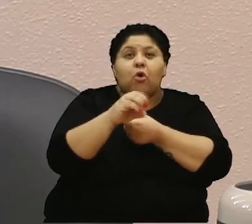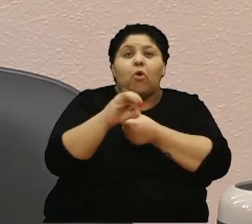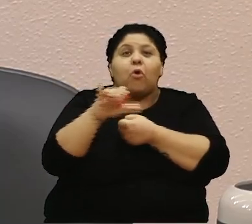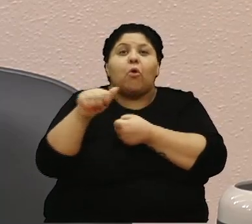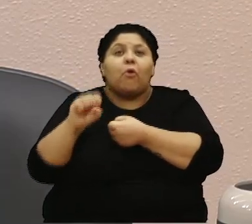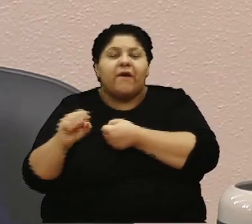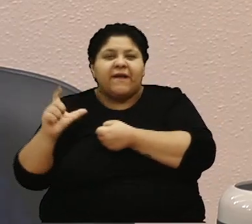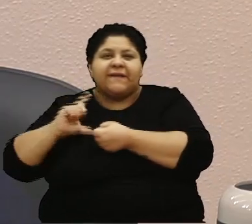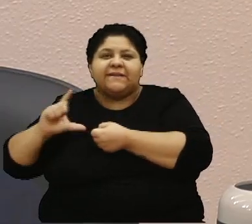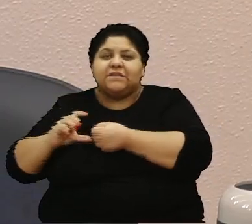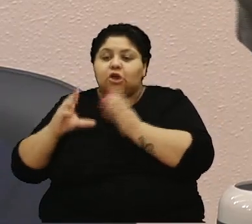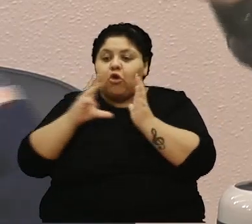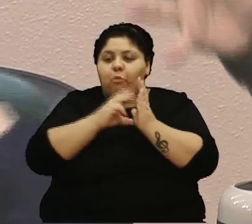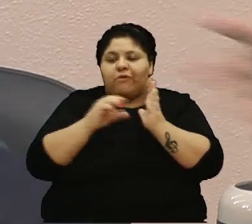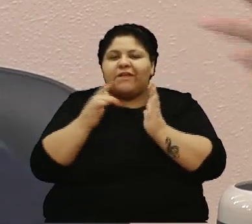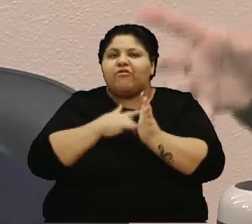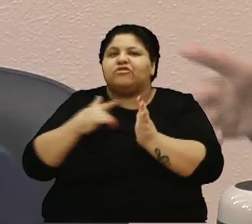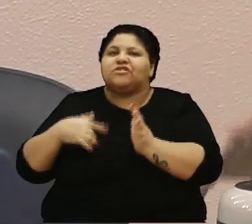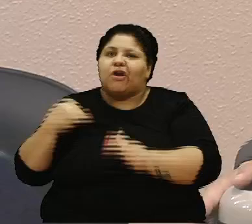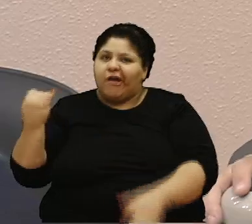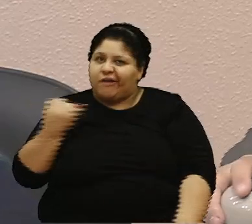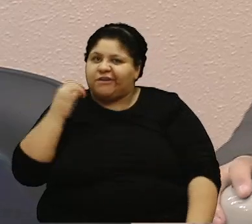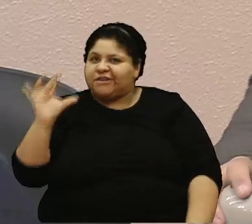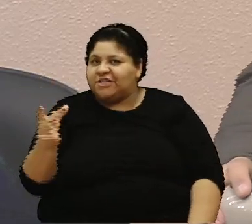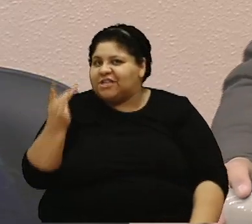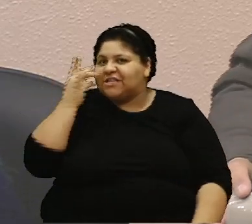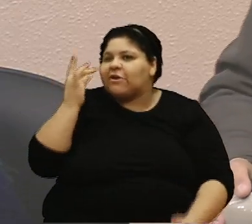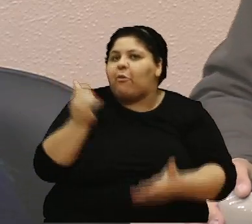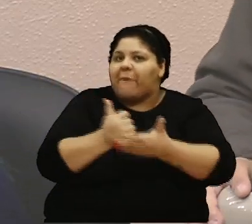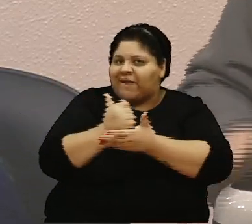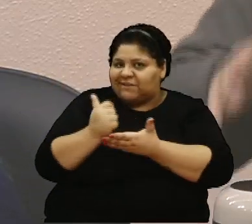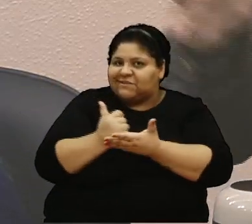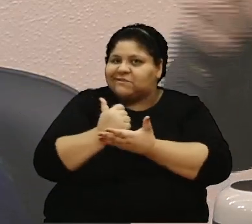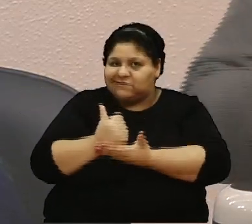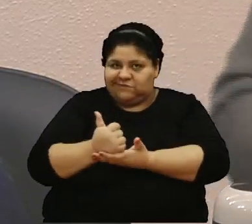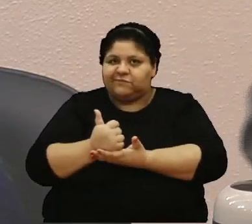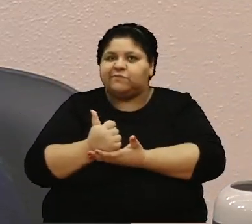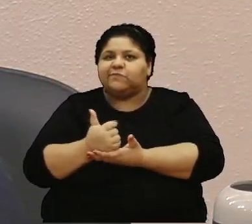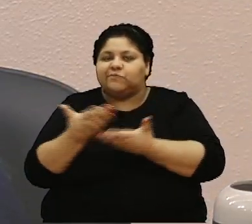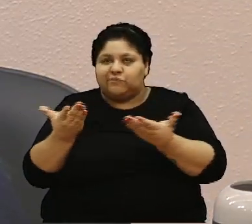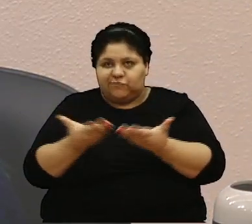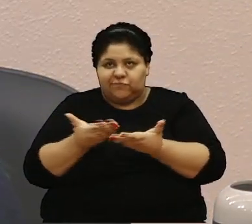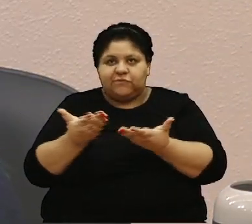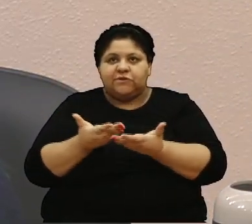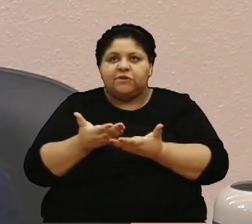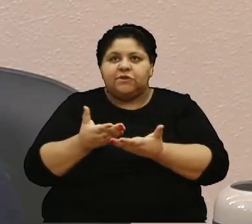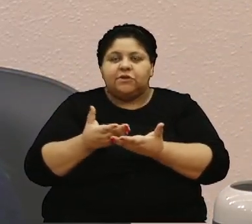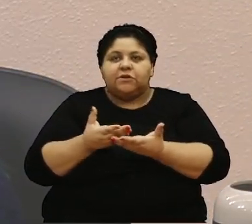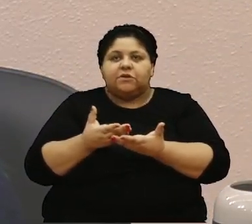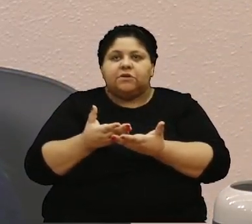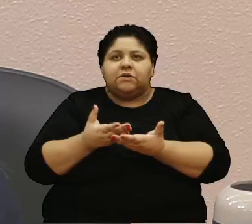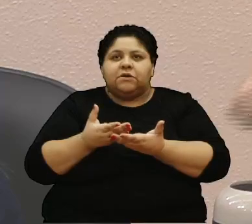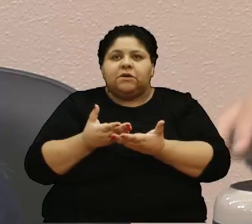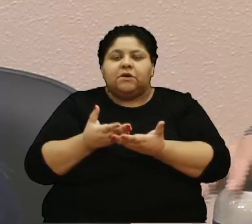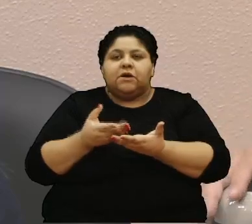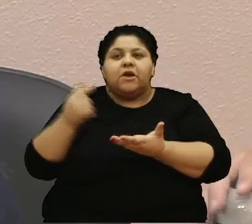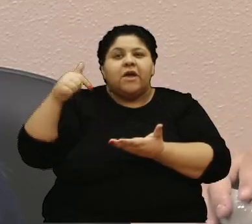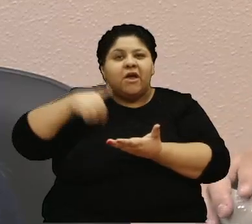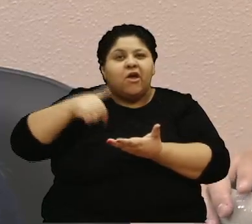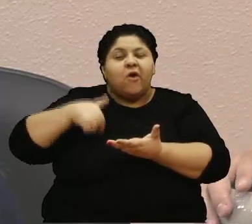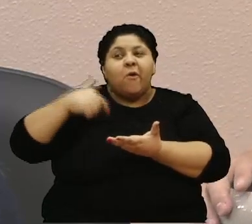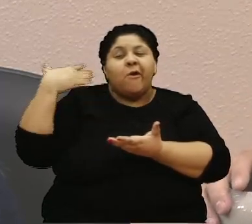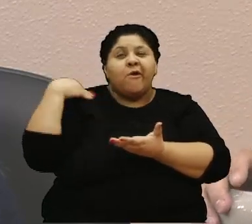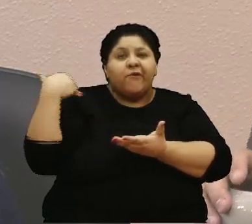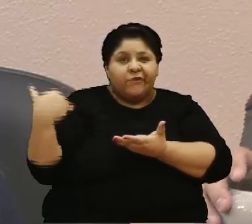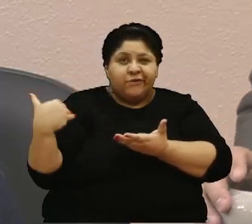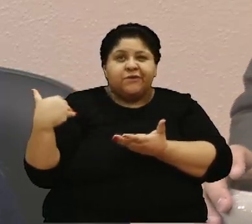de saúde importante, de atenção básica, enfim. Então, registro do fato que não me faz estar aqui. Eu fui convidado...